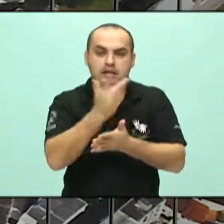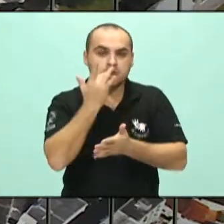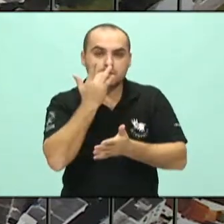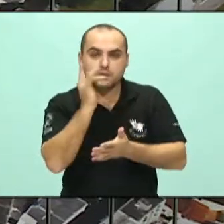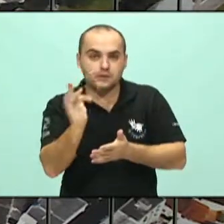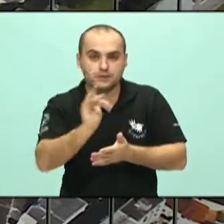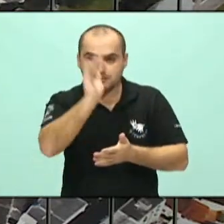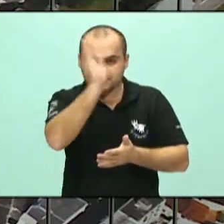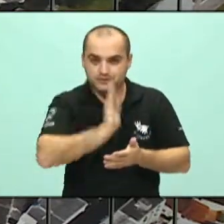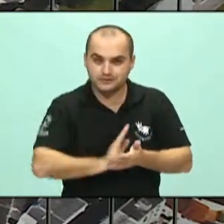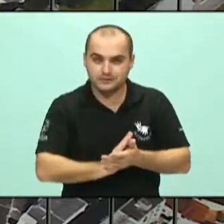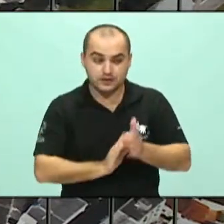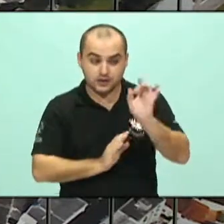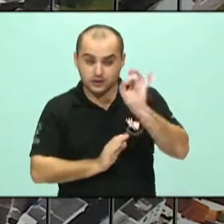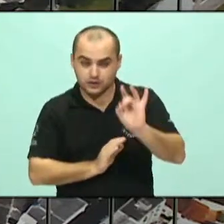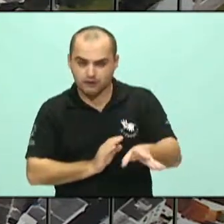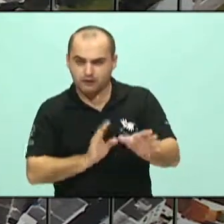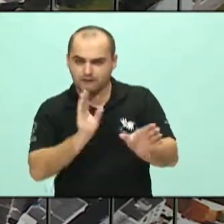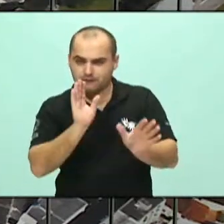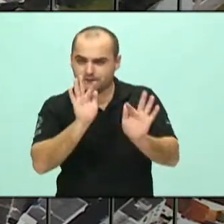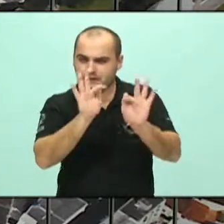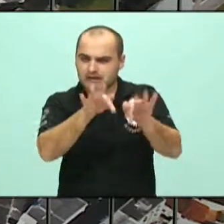no final daquele século,